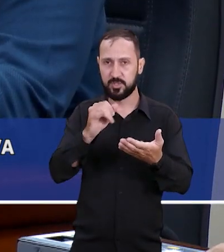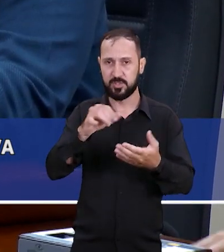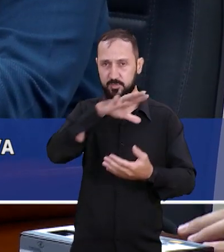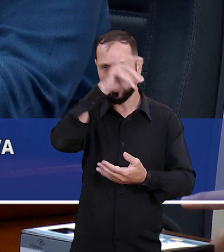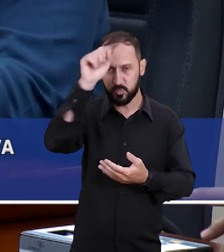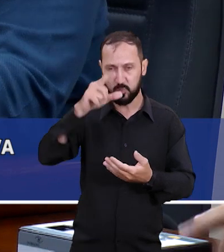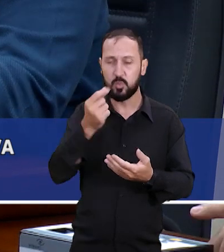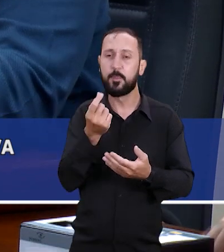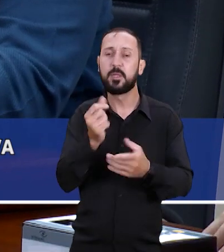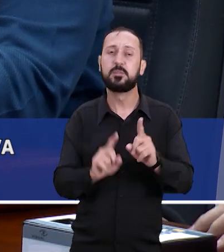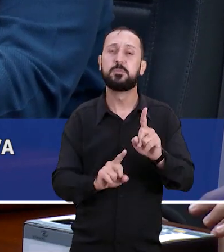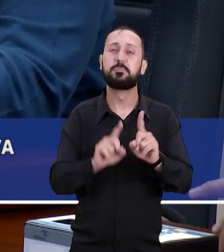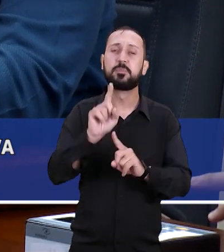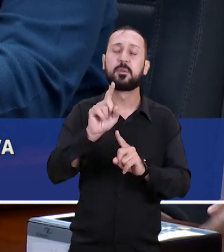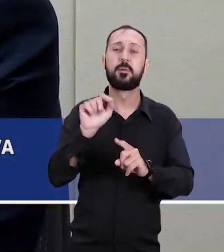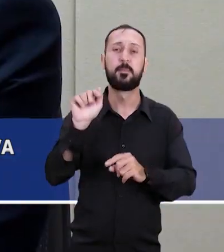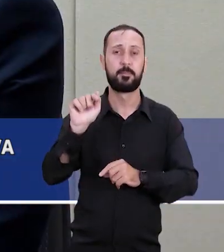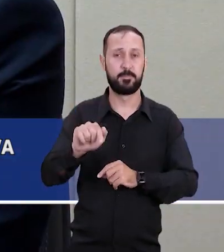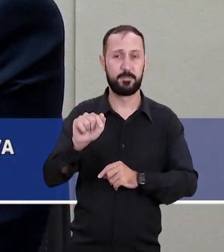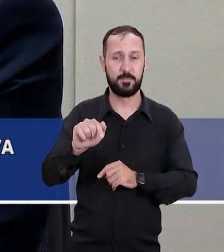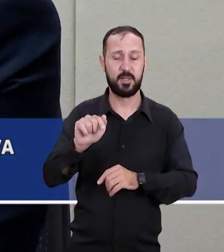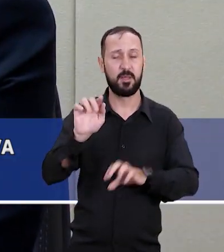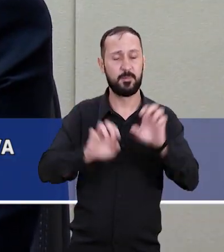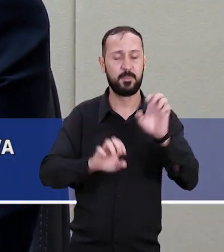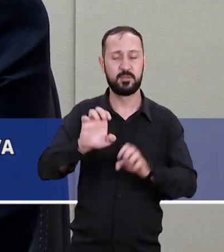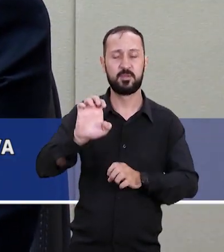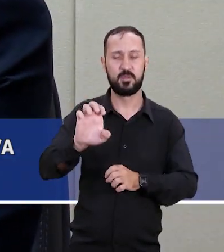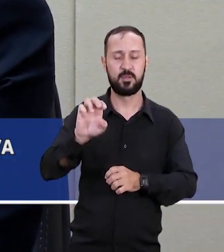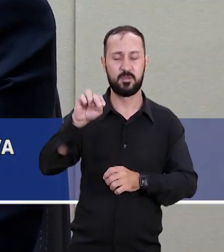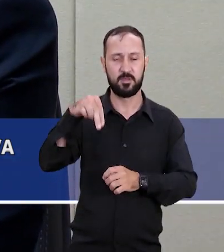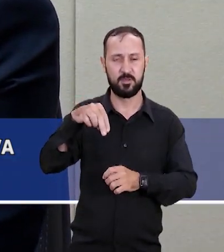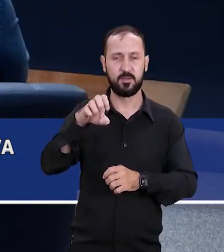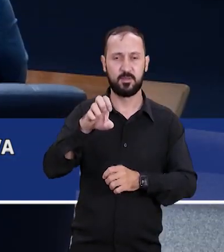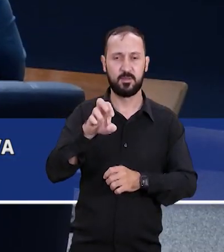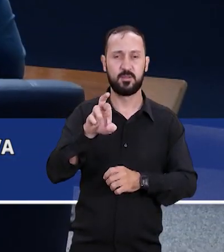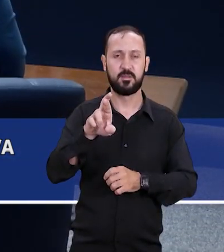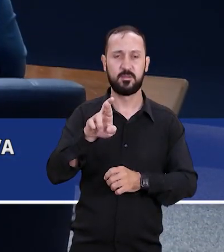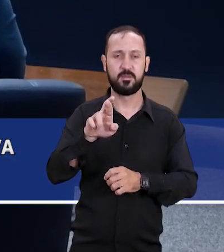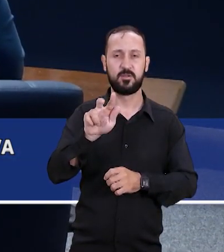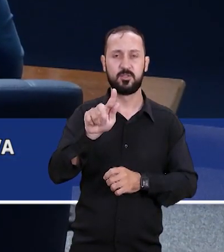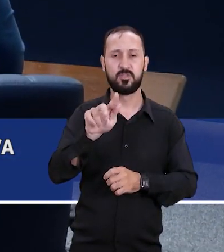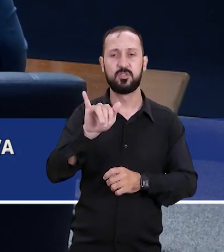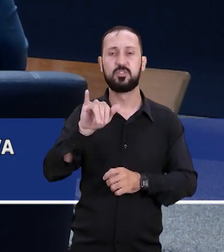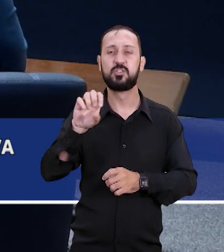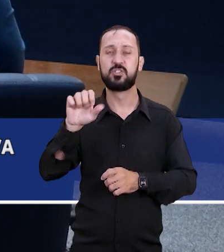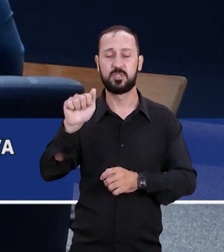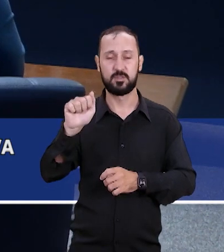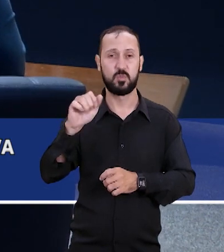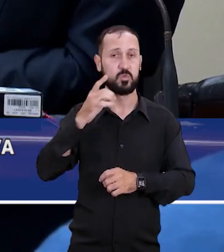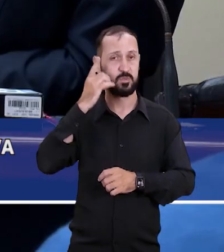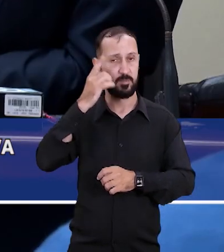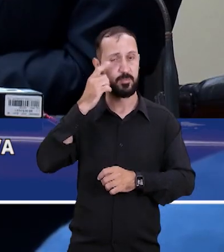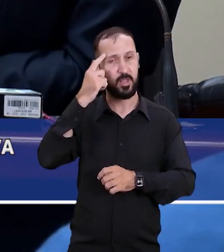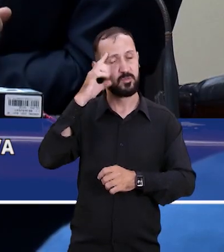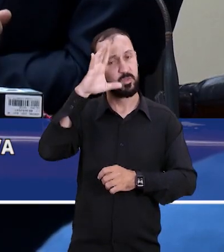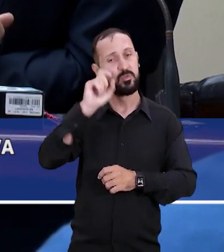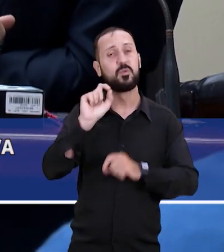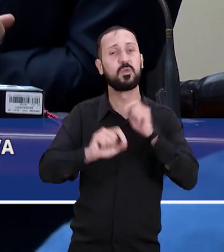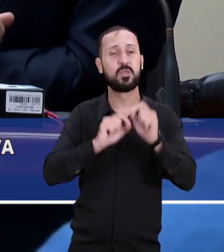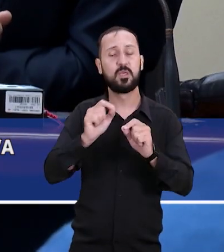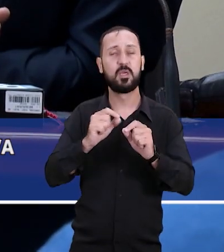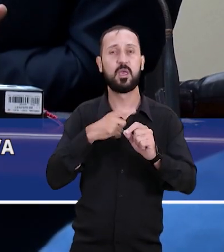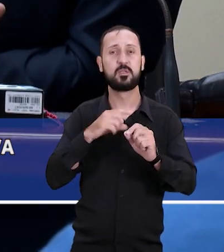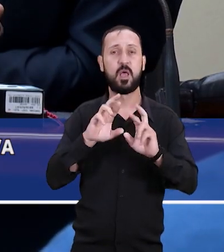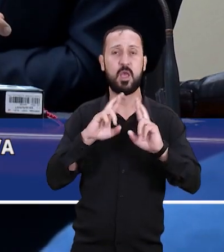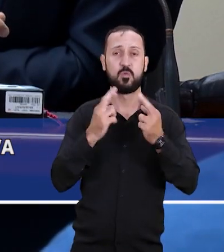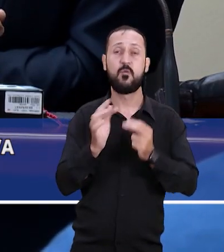dos consumidores sumatogrossenses pela concessionária Energisa, os deputados integrantes da comissão decidiram que os